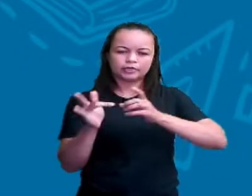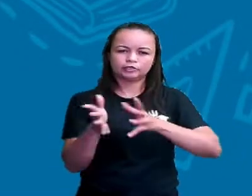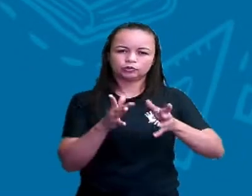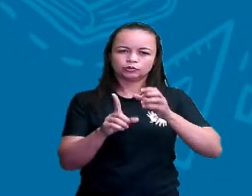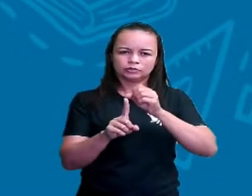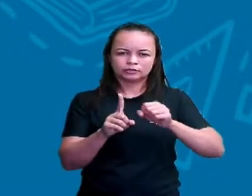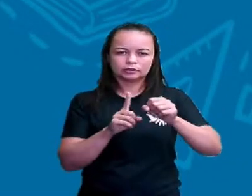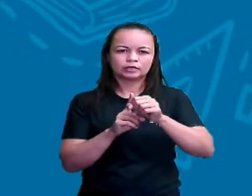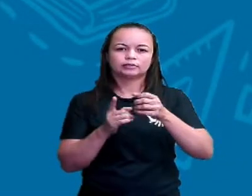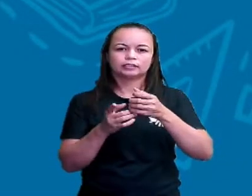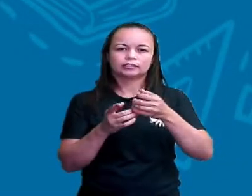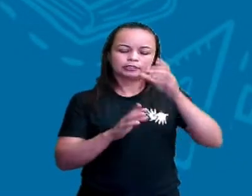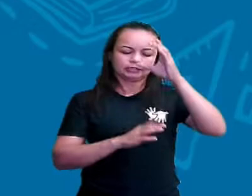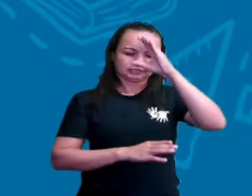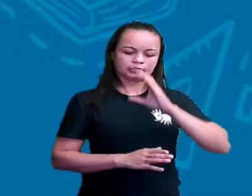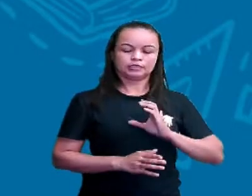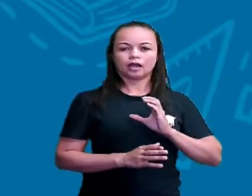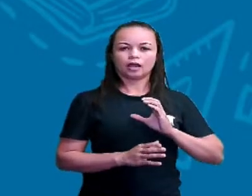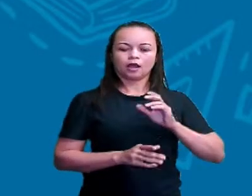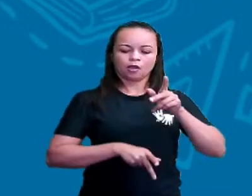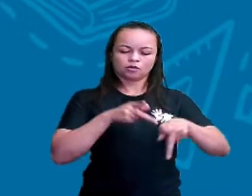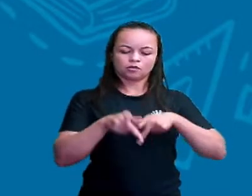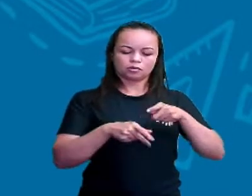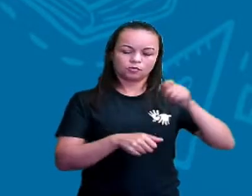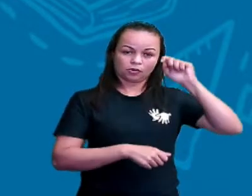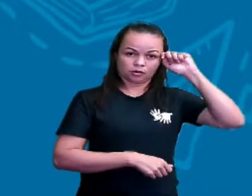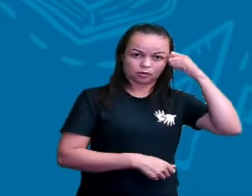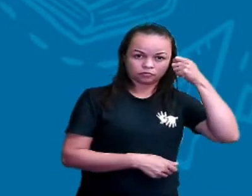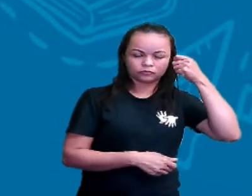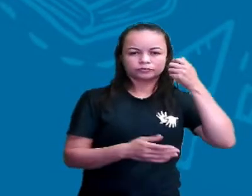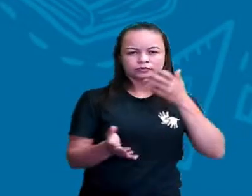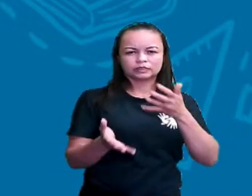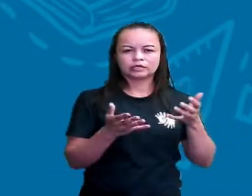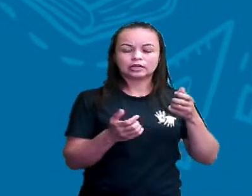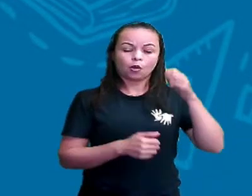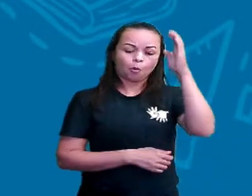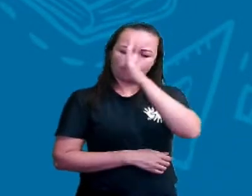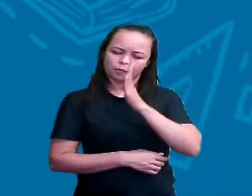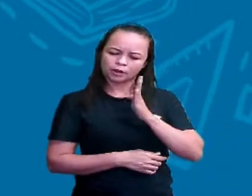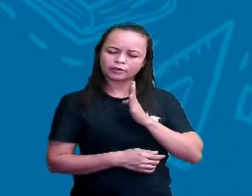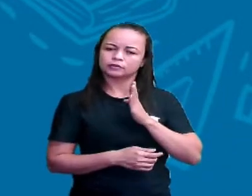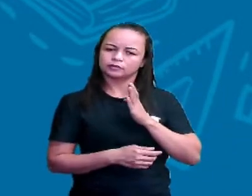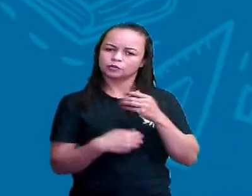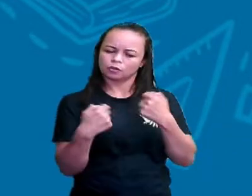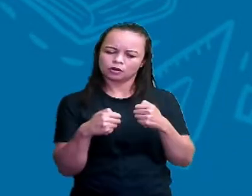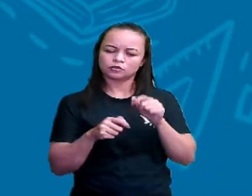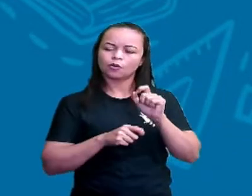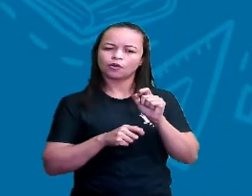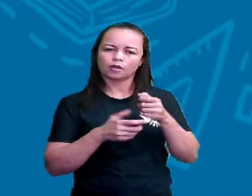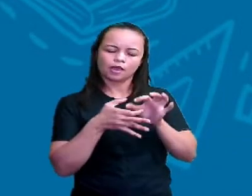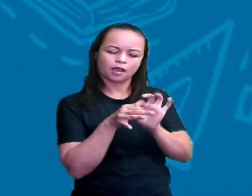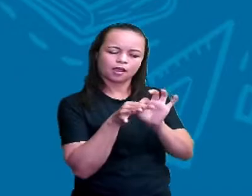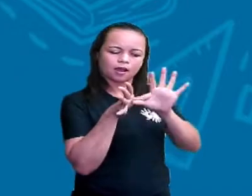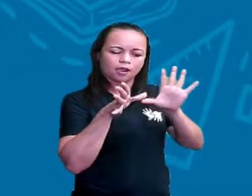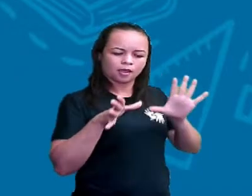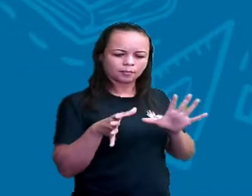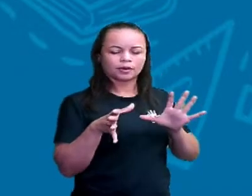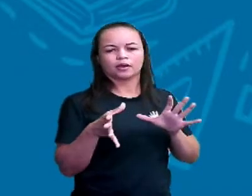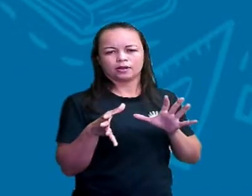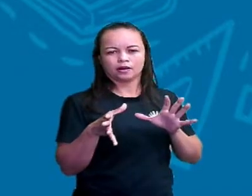povos africanos, o Brasil precisou liberar aí um programa de